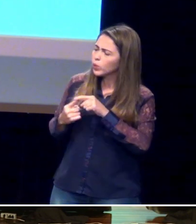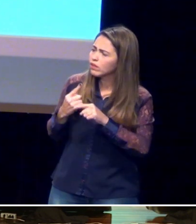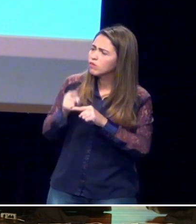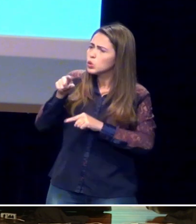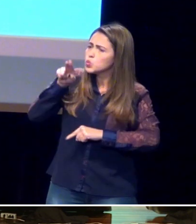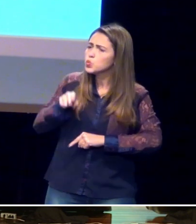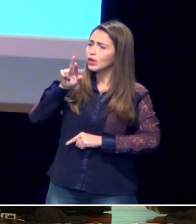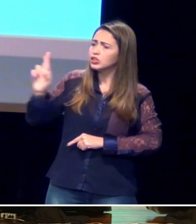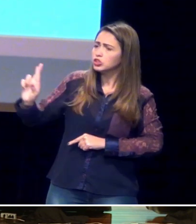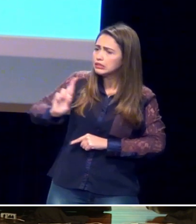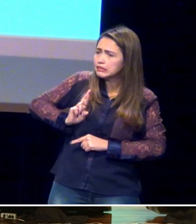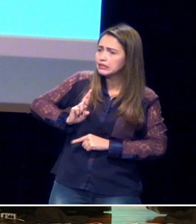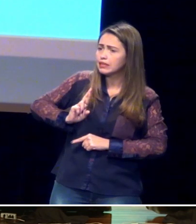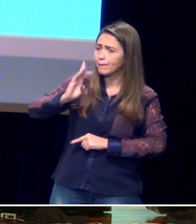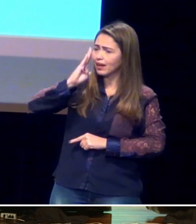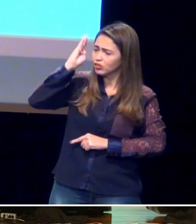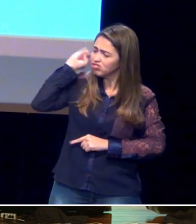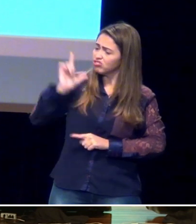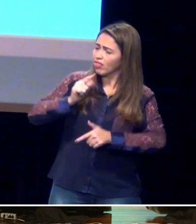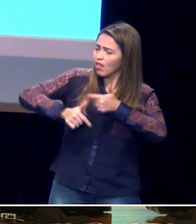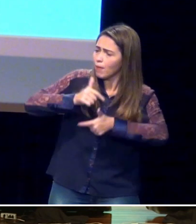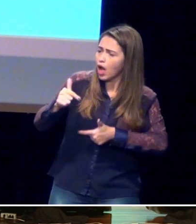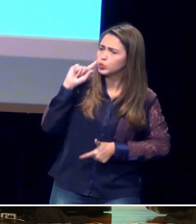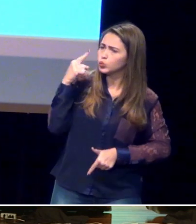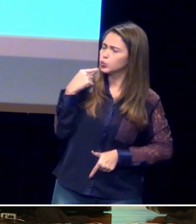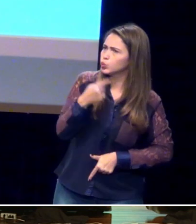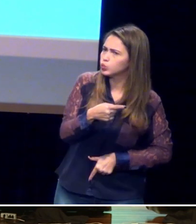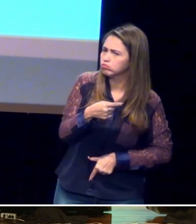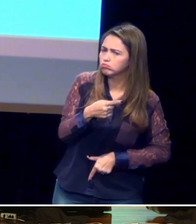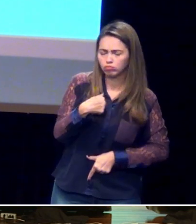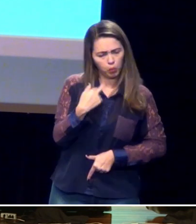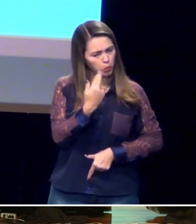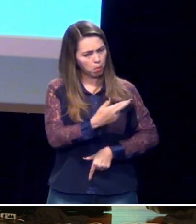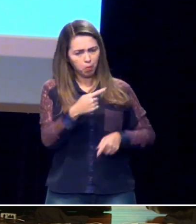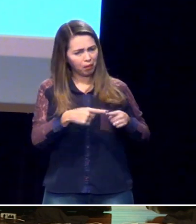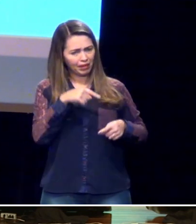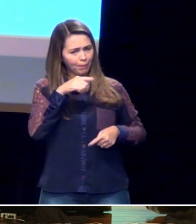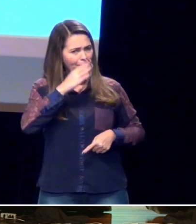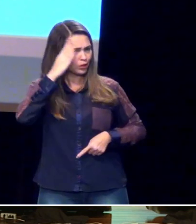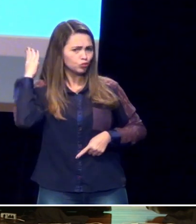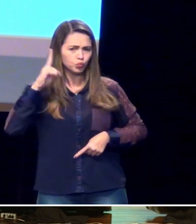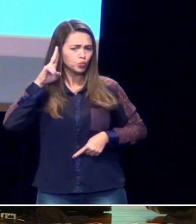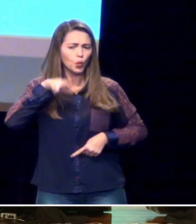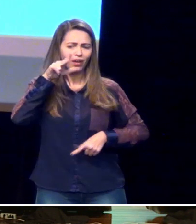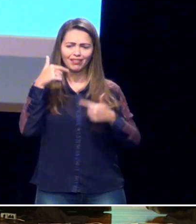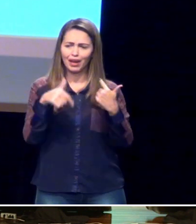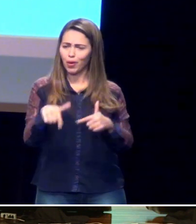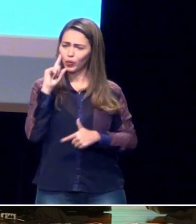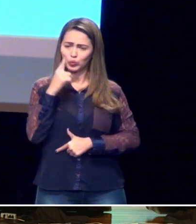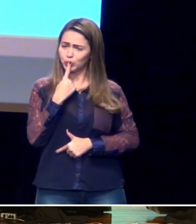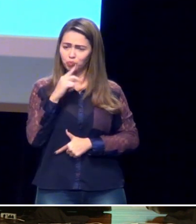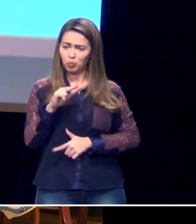disse que Bakhtin tinha trabalhado com surdos? Aí eu respondi, porque ele nunca trabalhou com surdos, por isso que